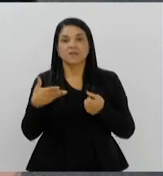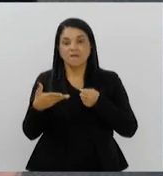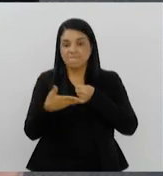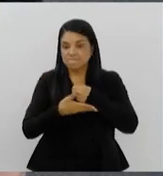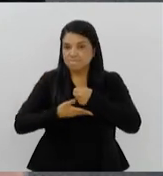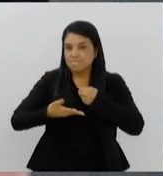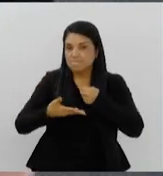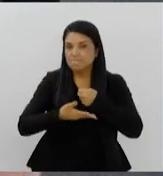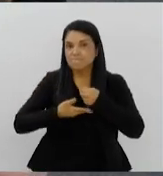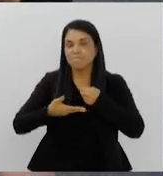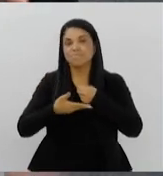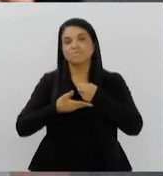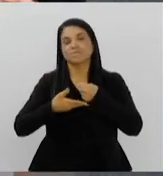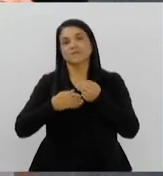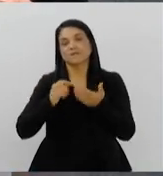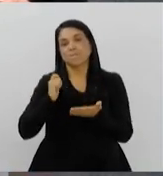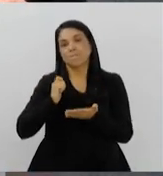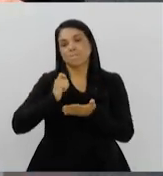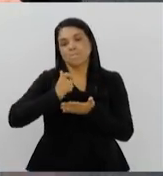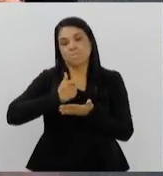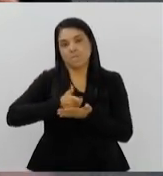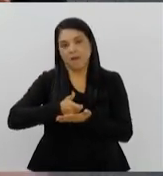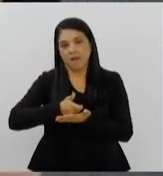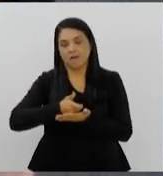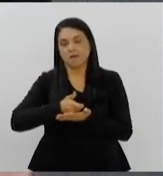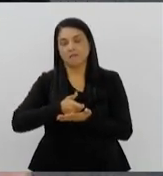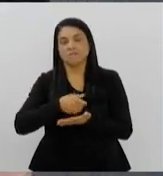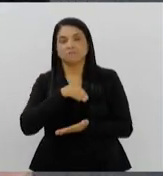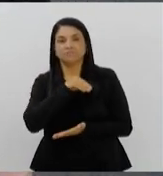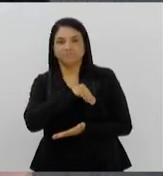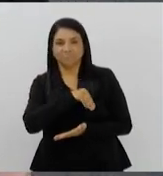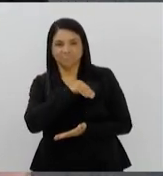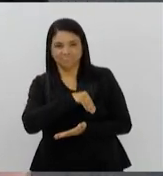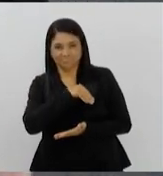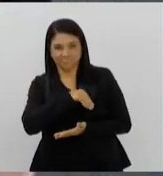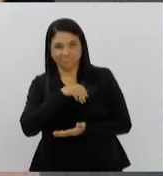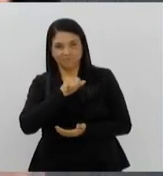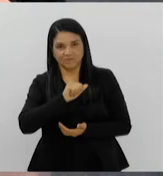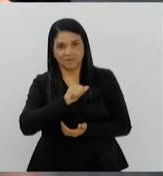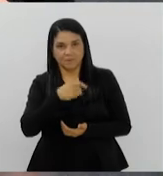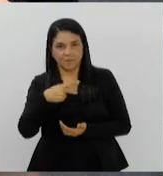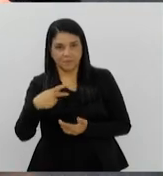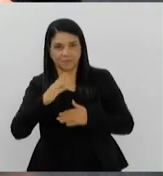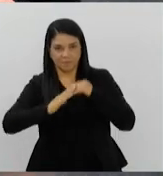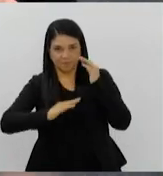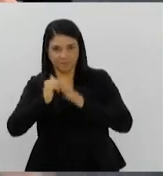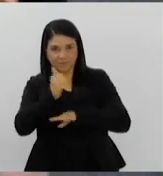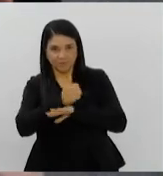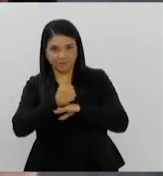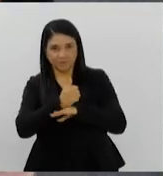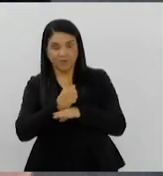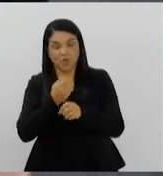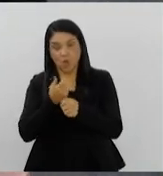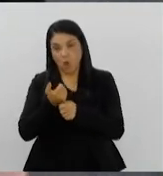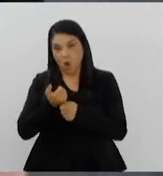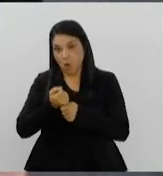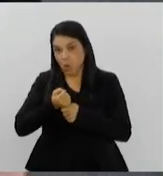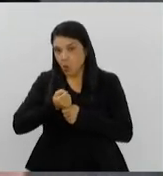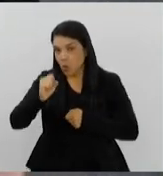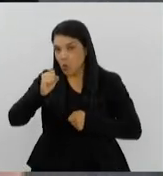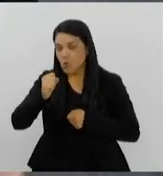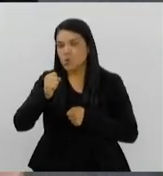né, que paga baixos salários para os trabalhadores e que garante lucros exorbitantes das plataformas